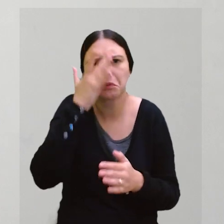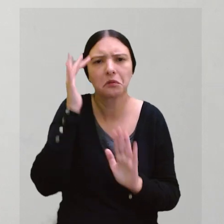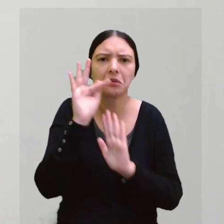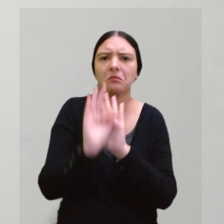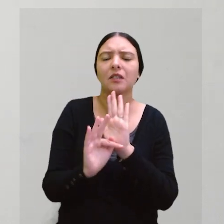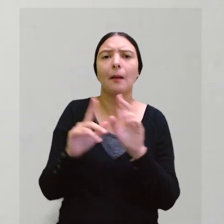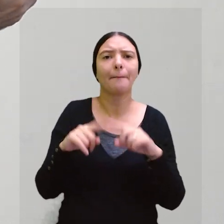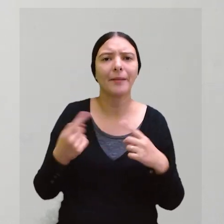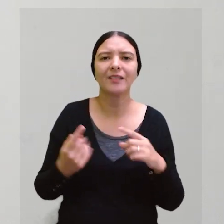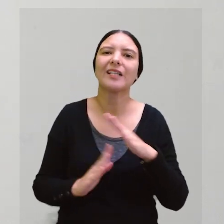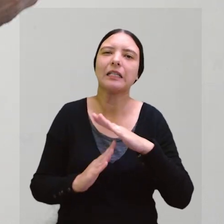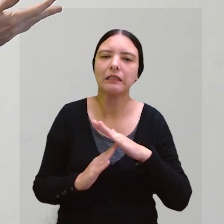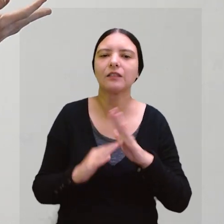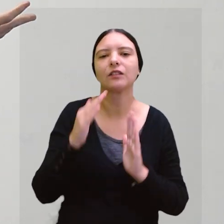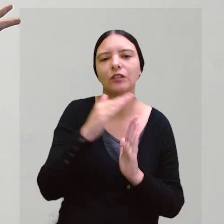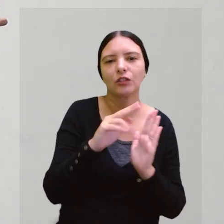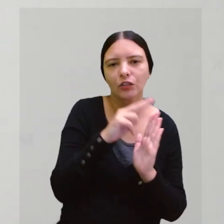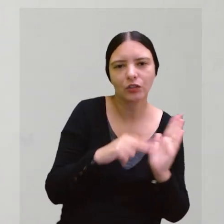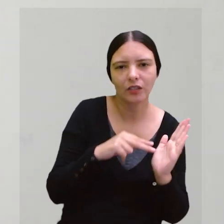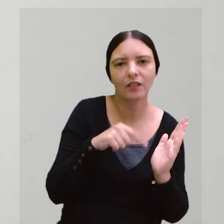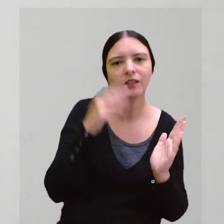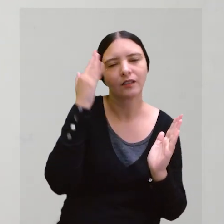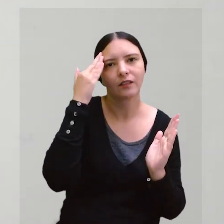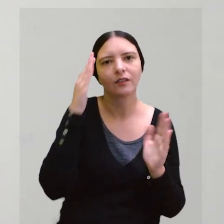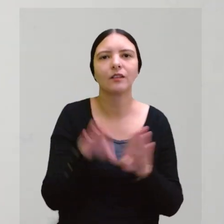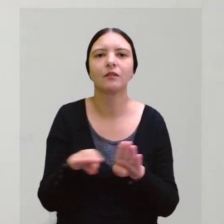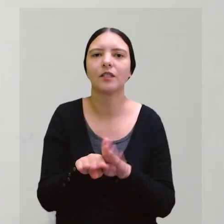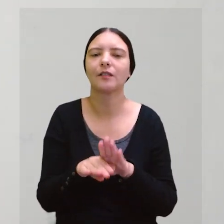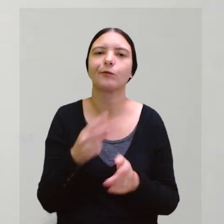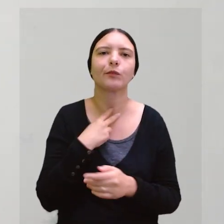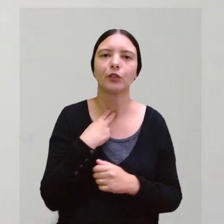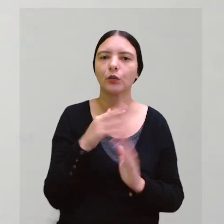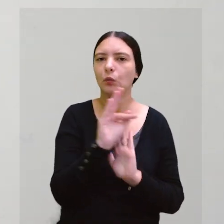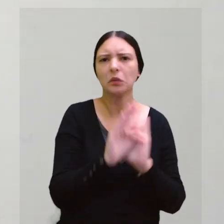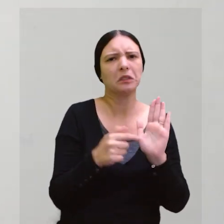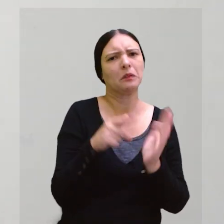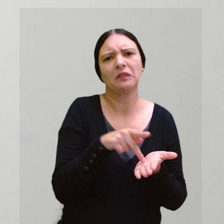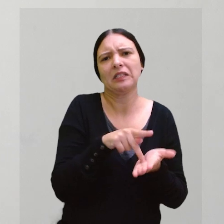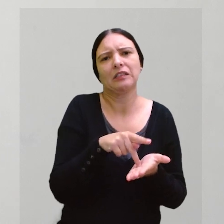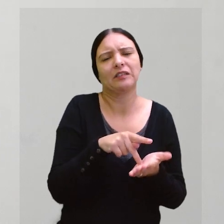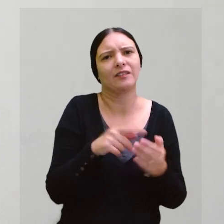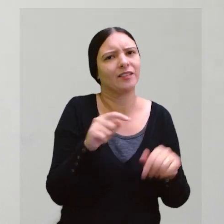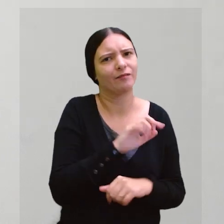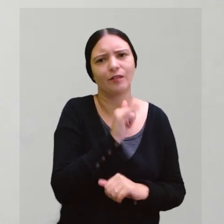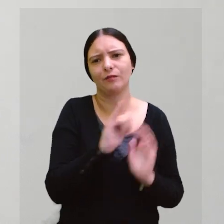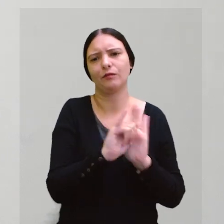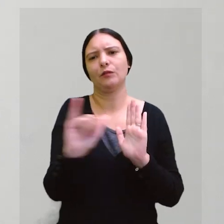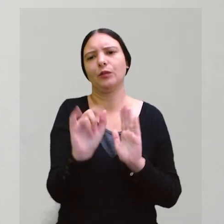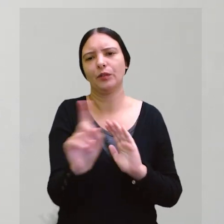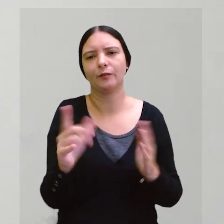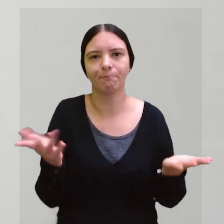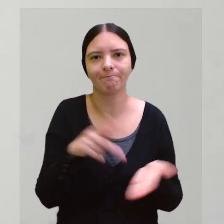assim. Mas há um limite interpretativo para o texto, né? Eu não posso atribuir ao texto uma verdade que ele não está dizendo, não é